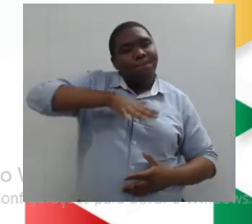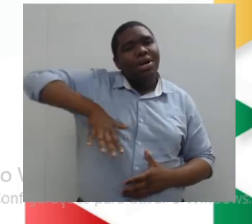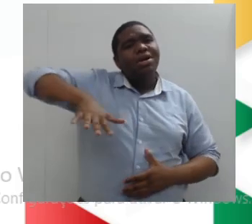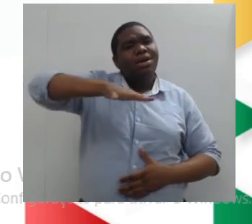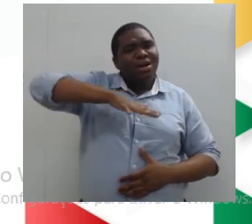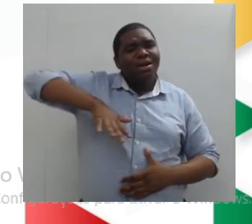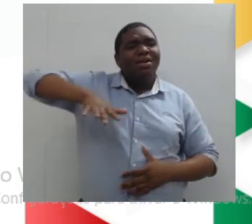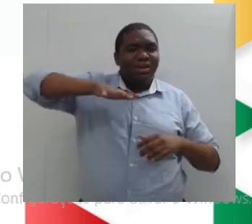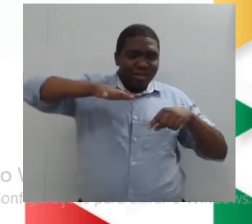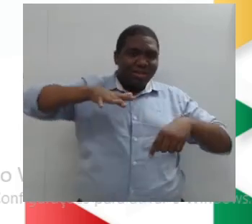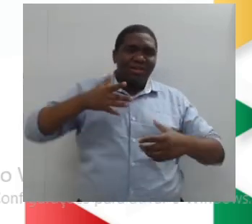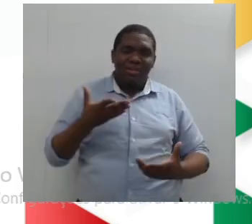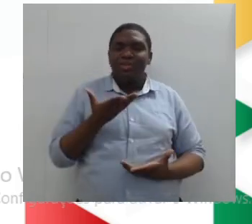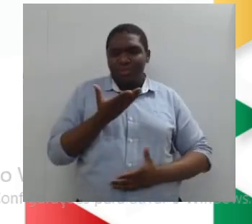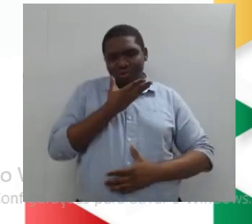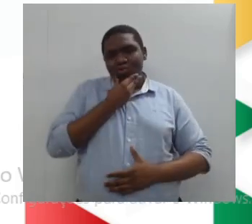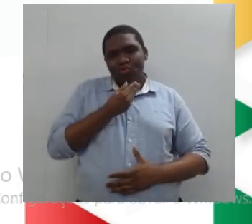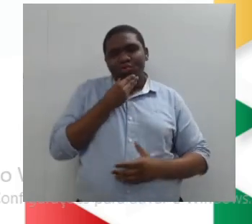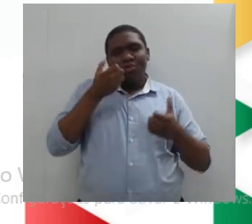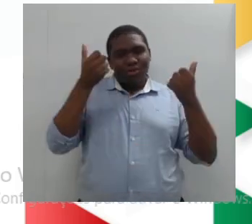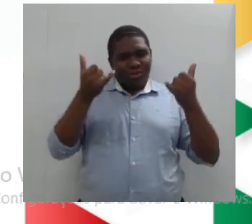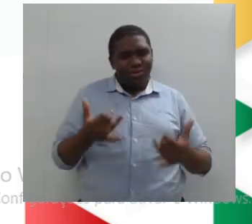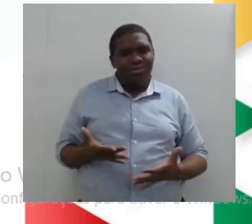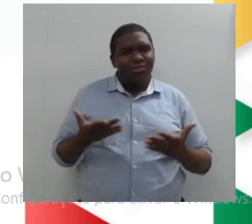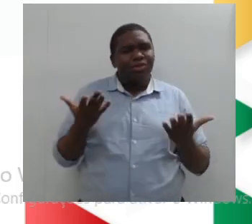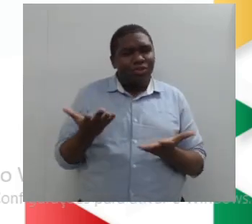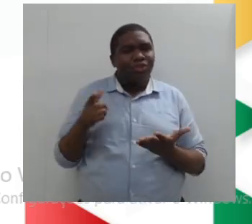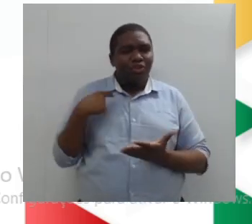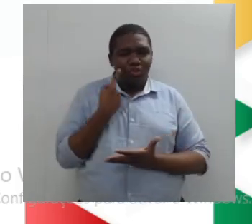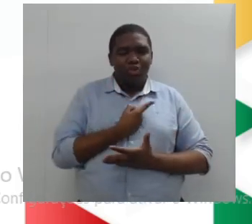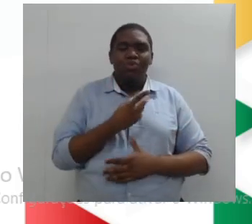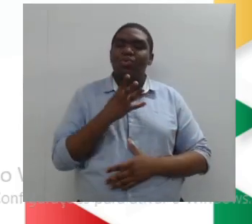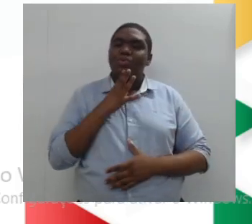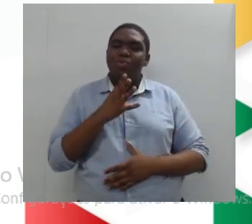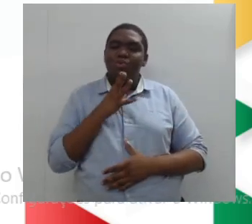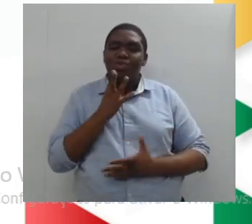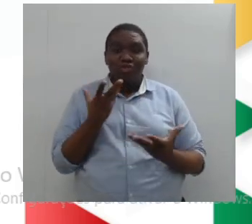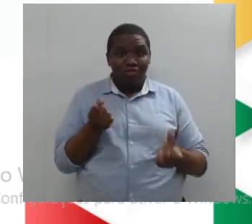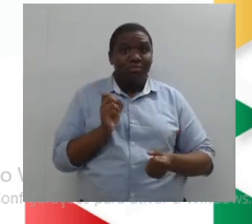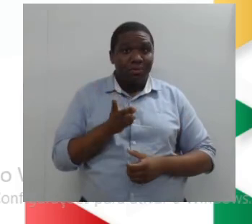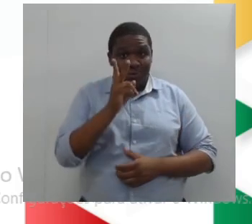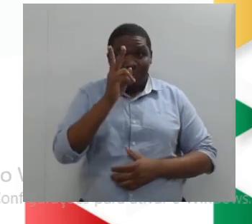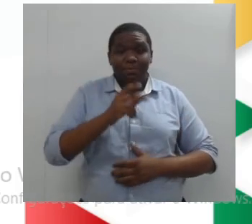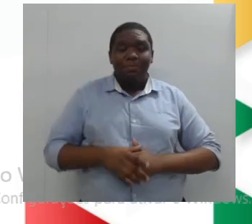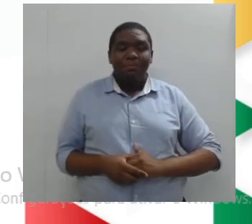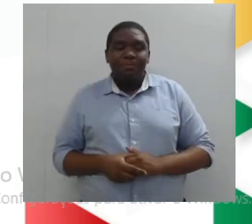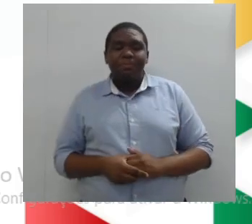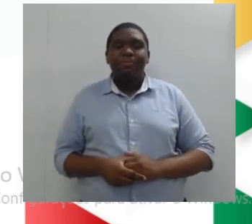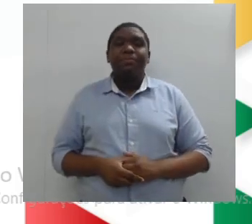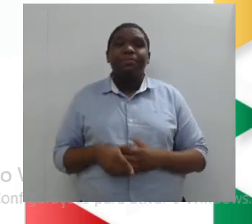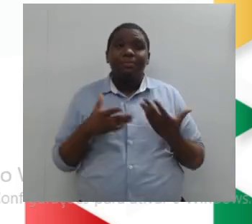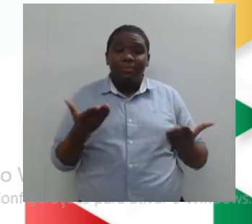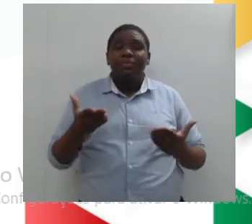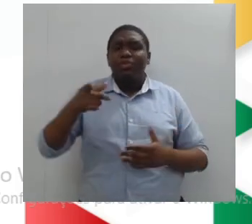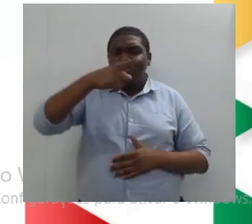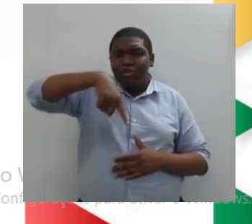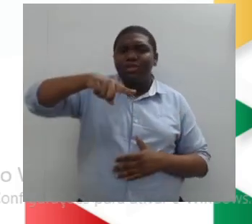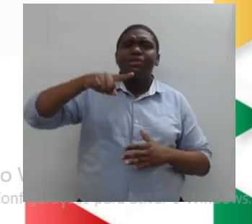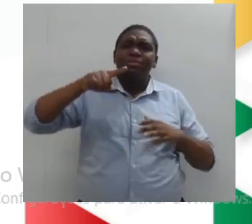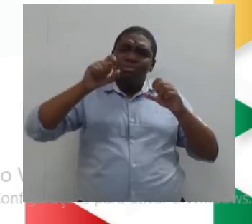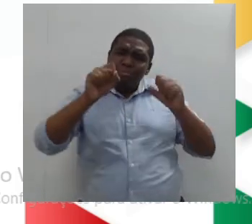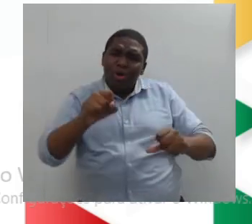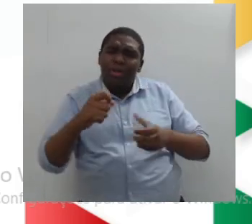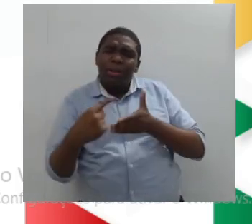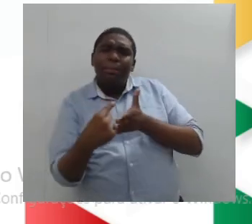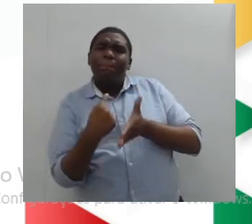palavras de Bahá'í Olá que nós vamos conhecer. E vamos adiante aqui. Gente, vocês poderiam perguntar